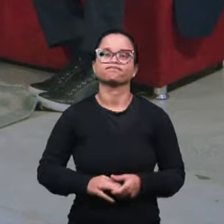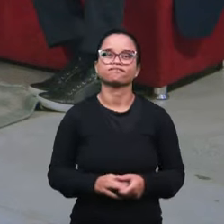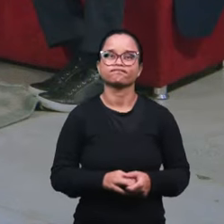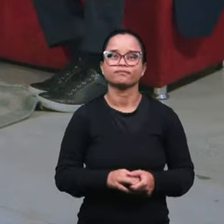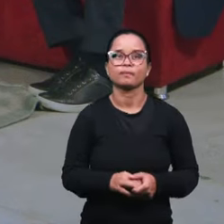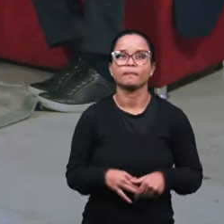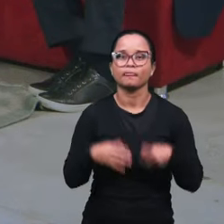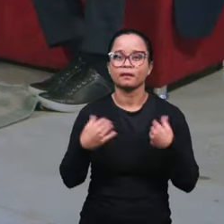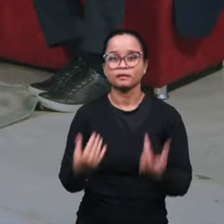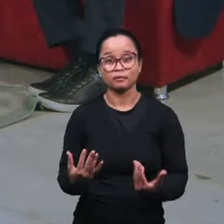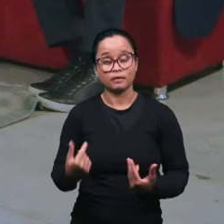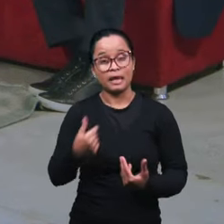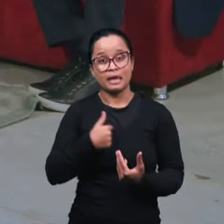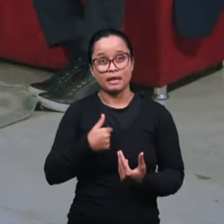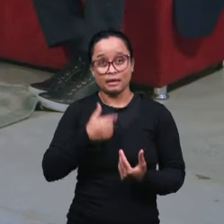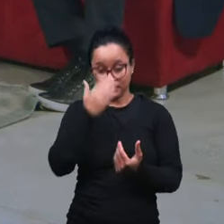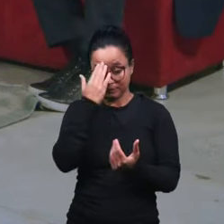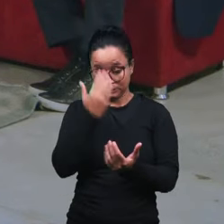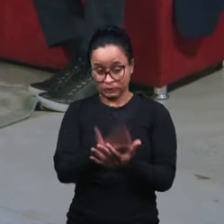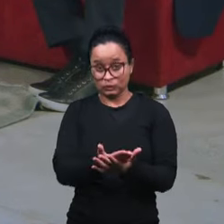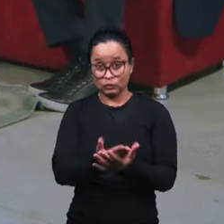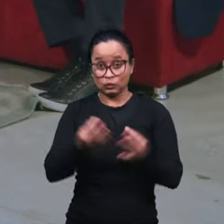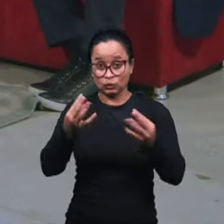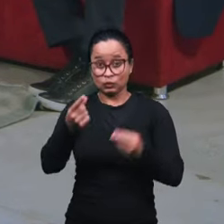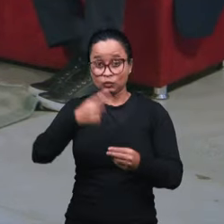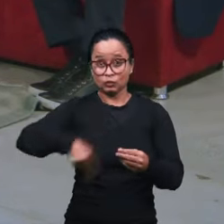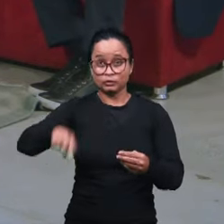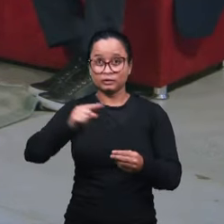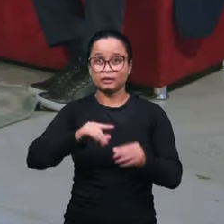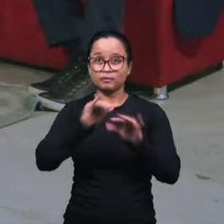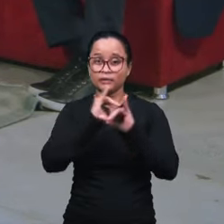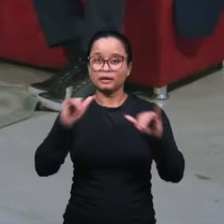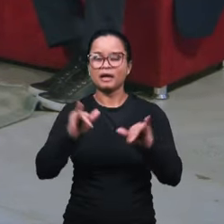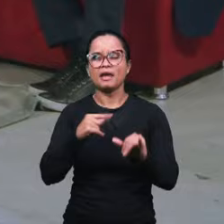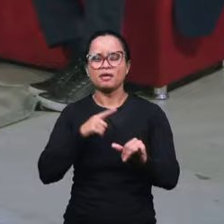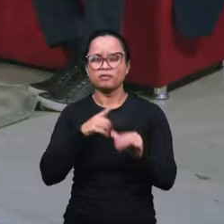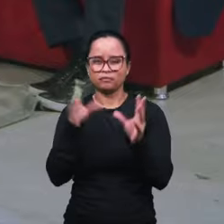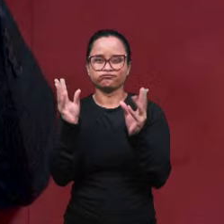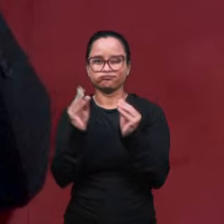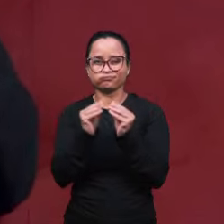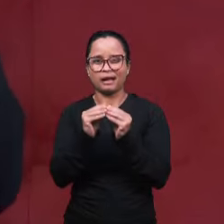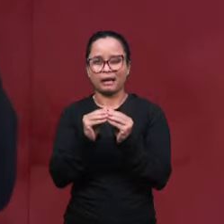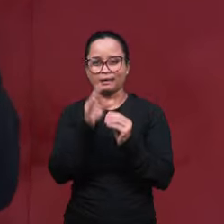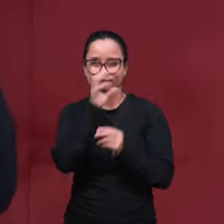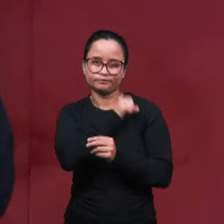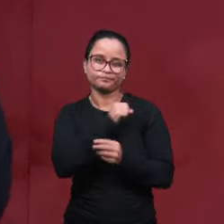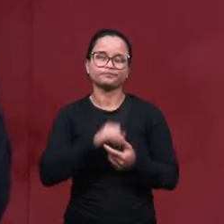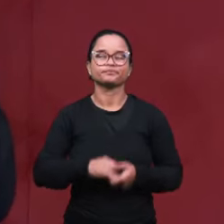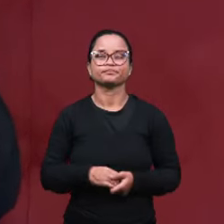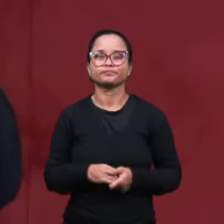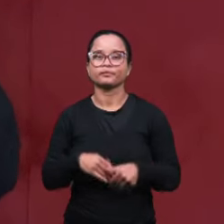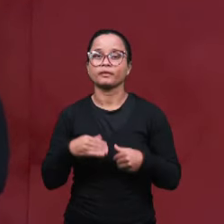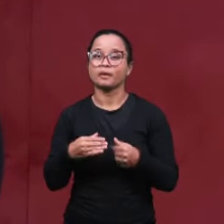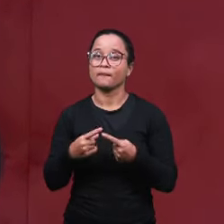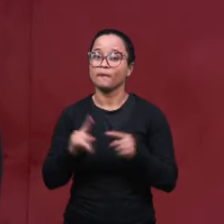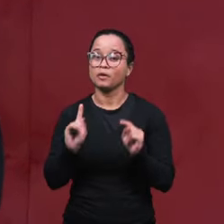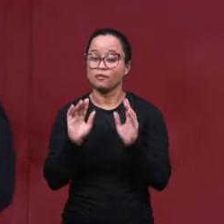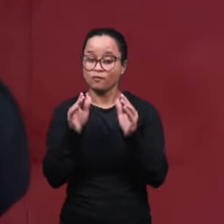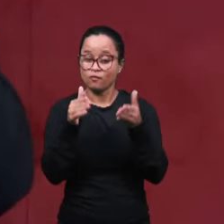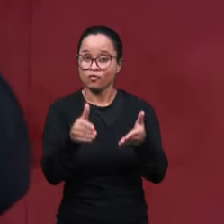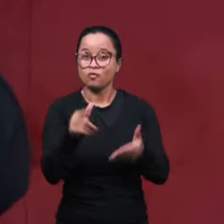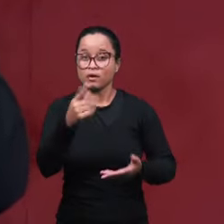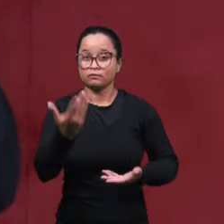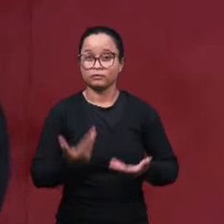Eu creio que todos nós, né, temos algo a dizer, né? Eu vou falar bem curtinho, mas enfatizar aos